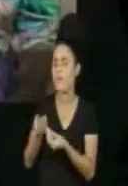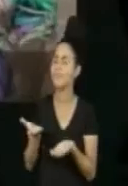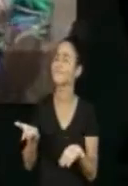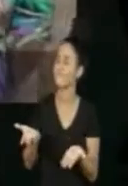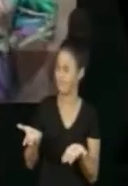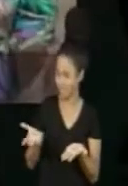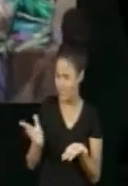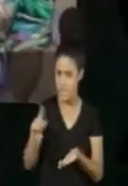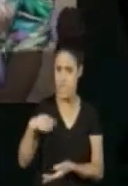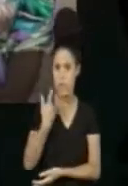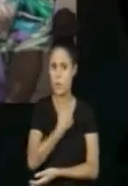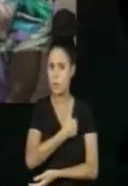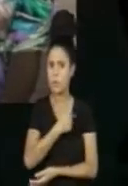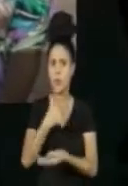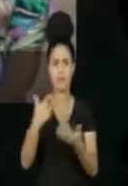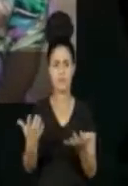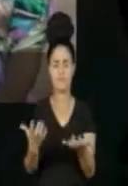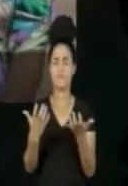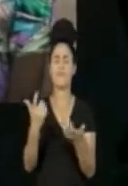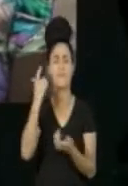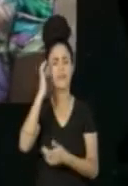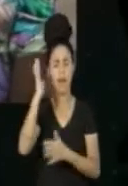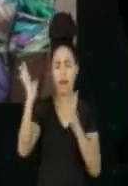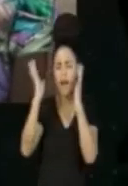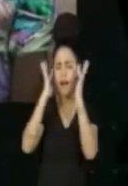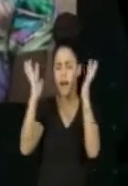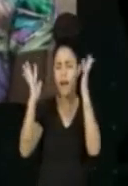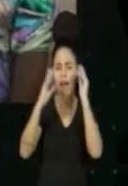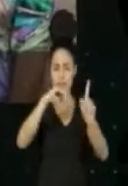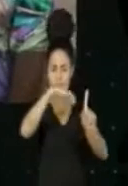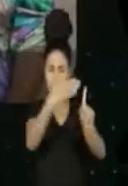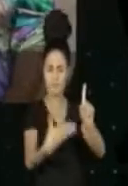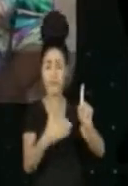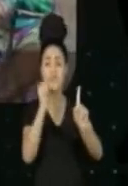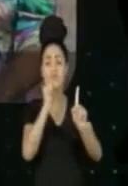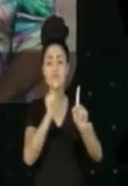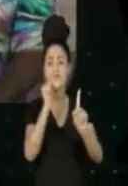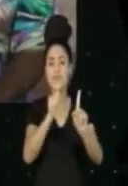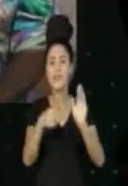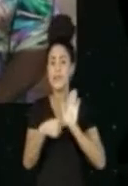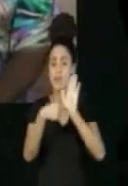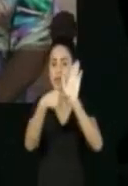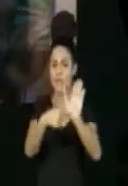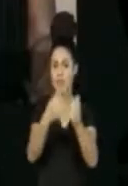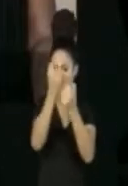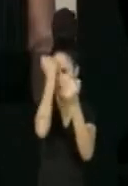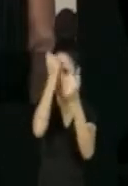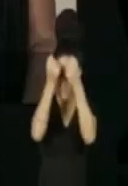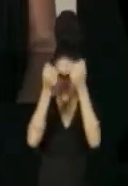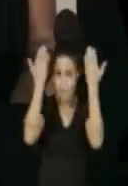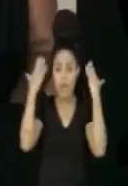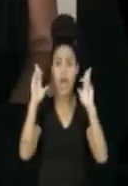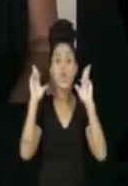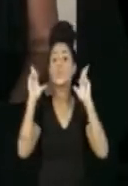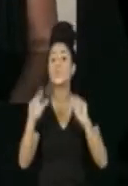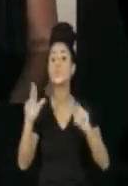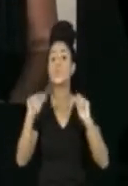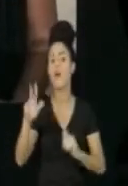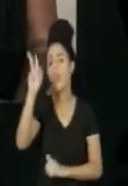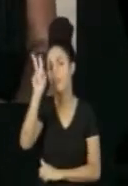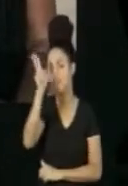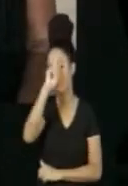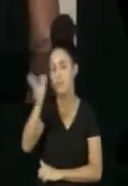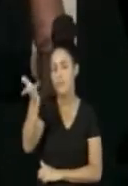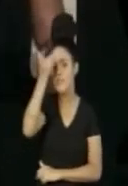nós elevamos nossa memória, nosso pensamento a essas mulheres, para que nossa história não seja apagada. São sambas que abordam,